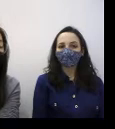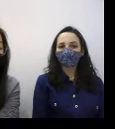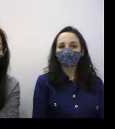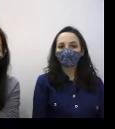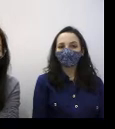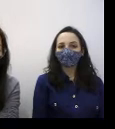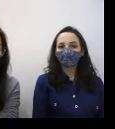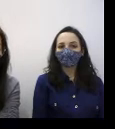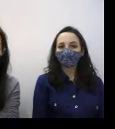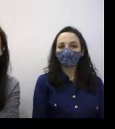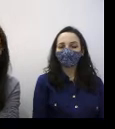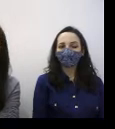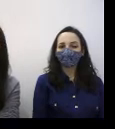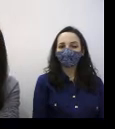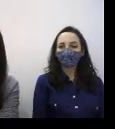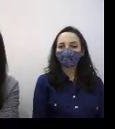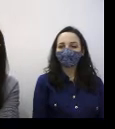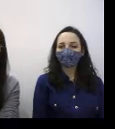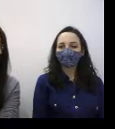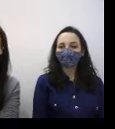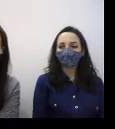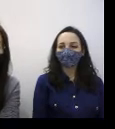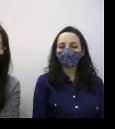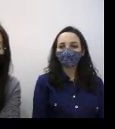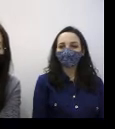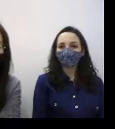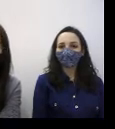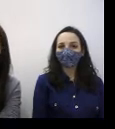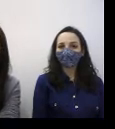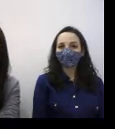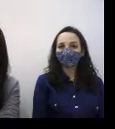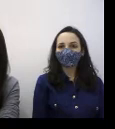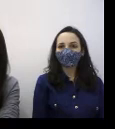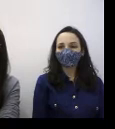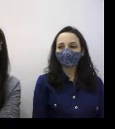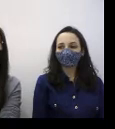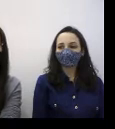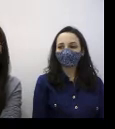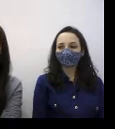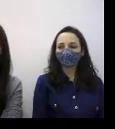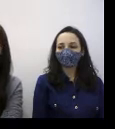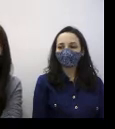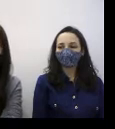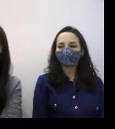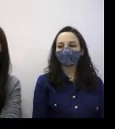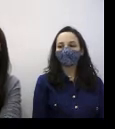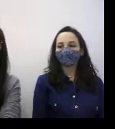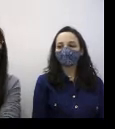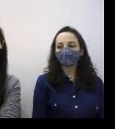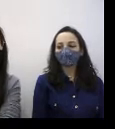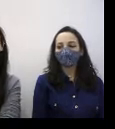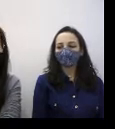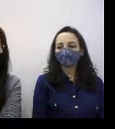vai demorar mais, tá bom? Então, por isso que é importante a gente analisar esse aspecto também, do acompanhamento